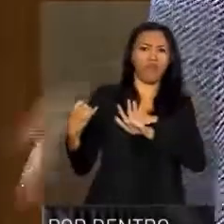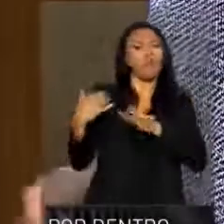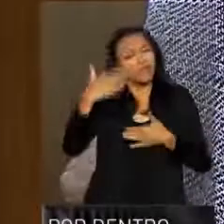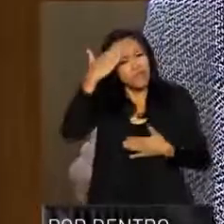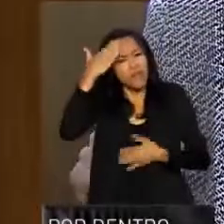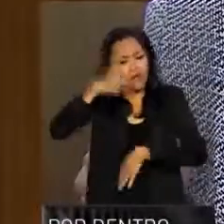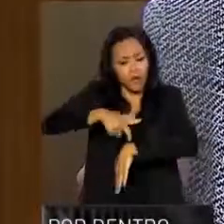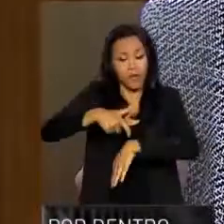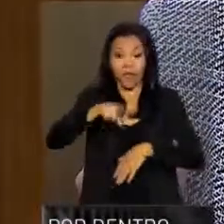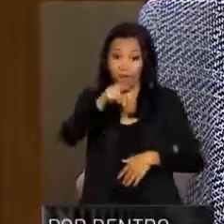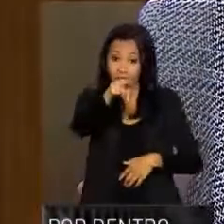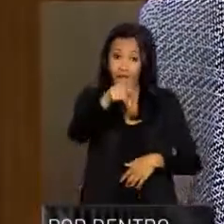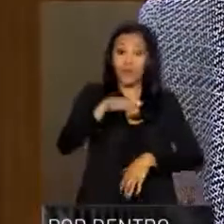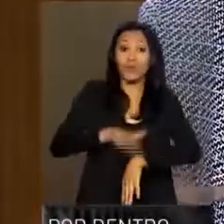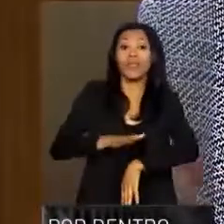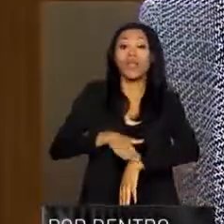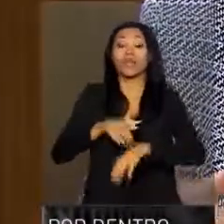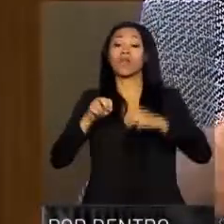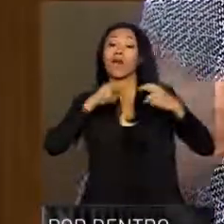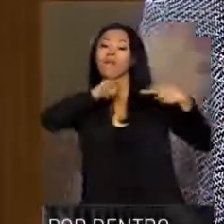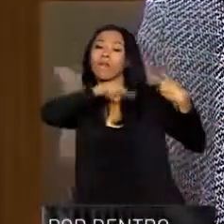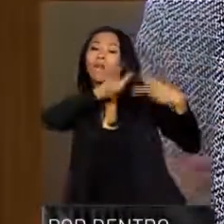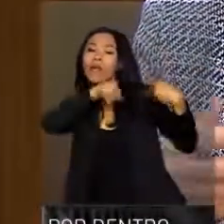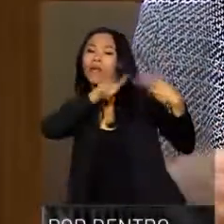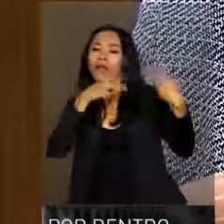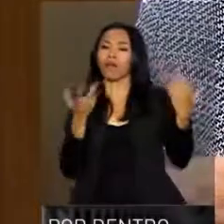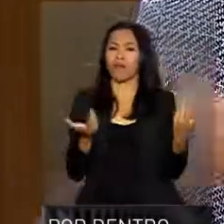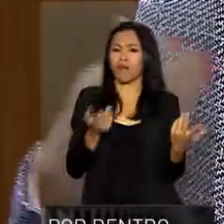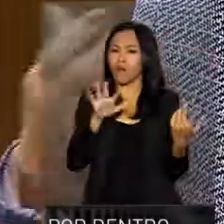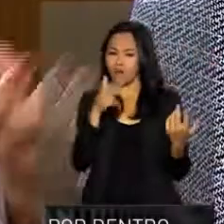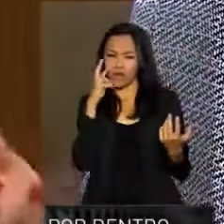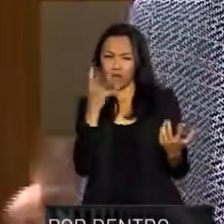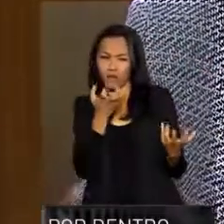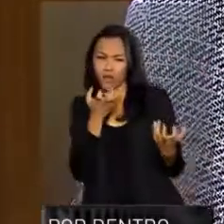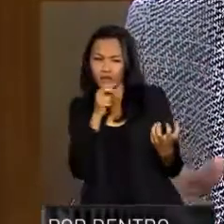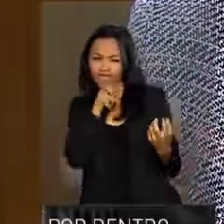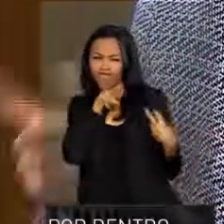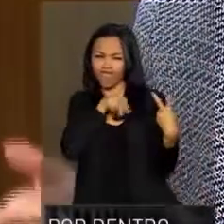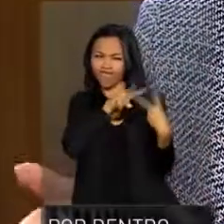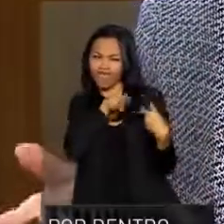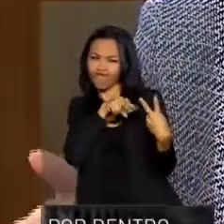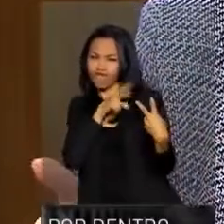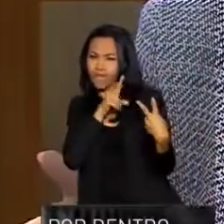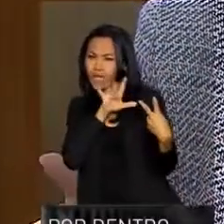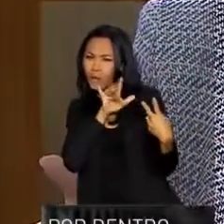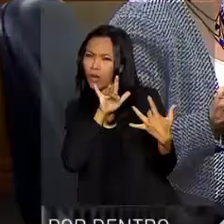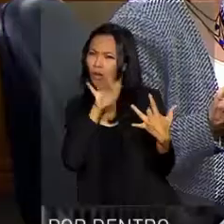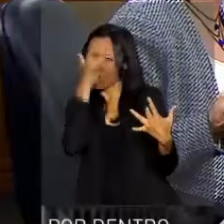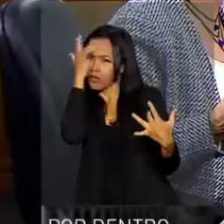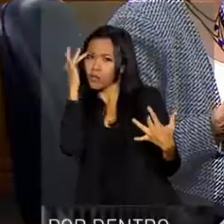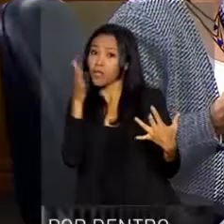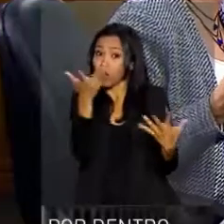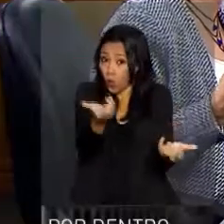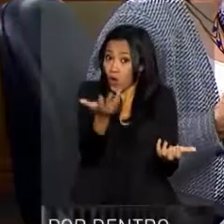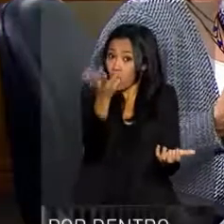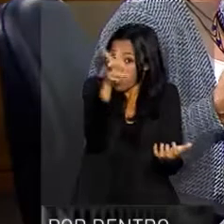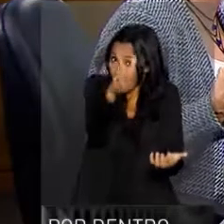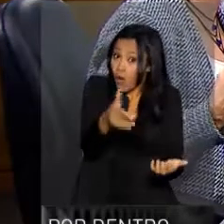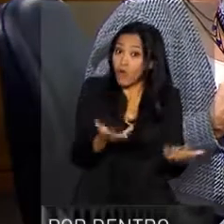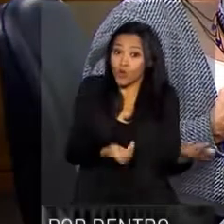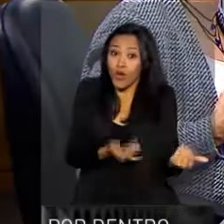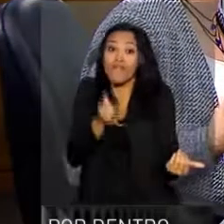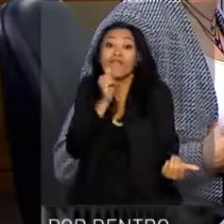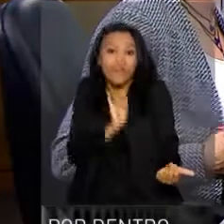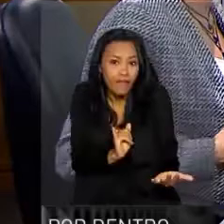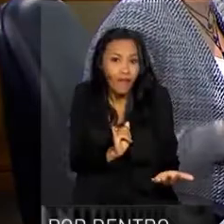eu sou da época da paquera ainda não é então quando você está querendo é ficar com alguém hoje quando os jovens diz então acho que é muito uma